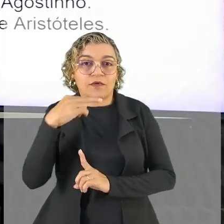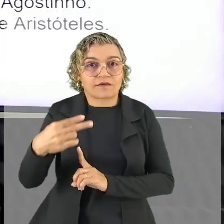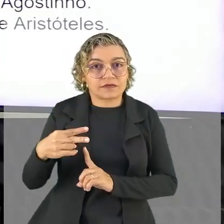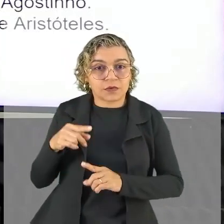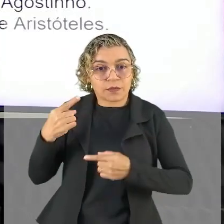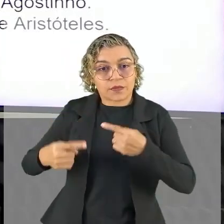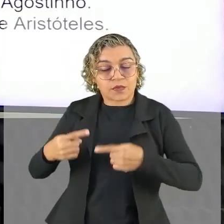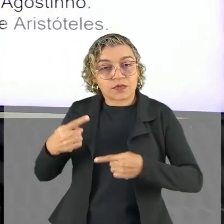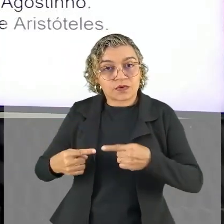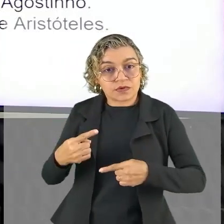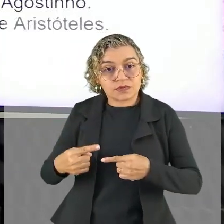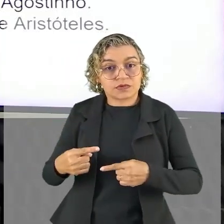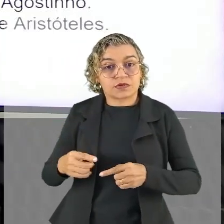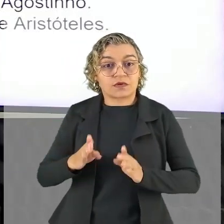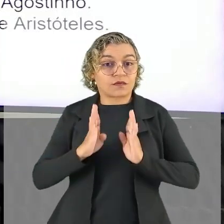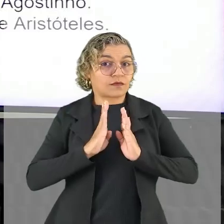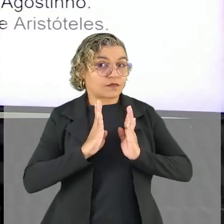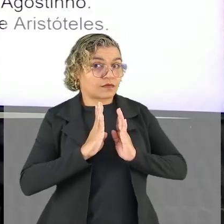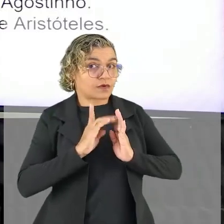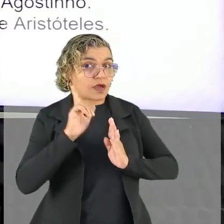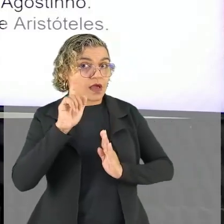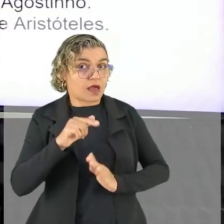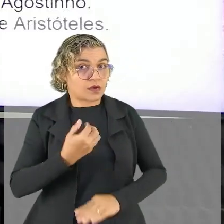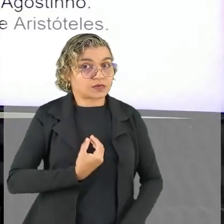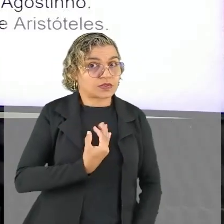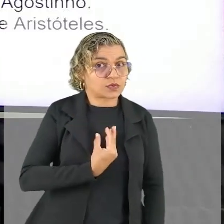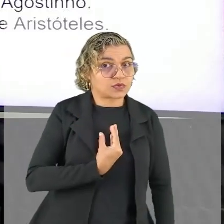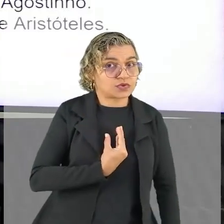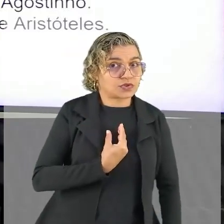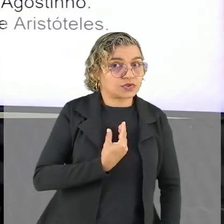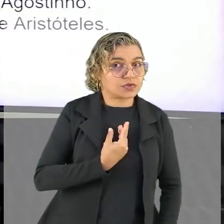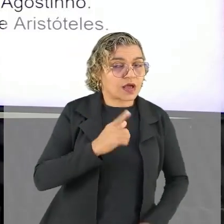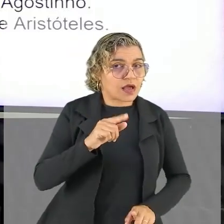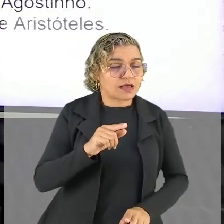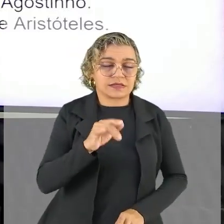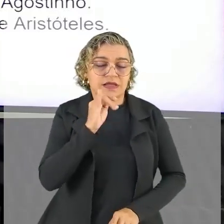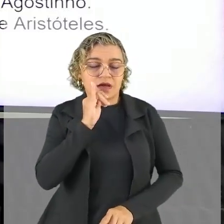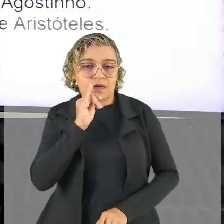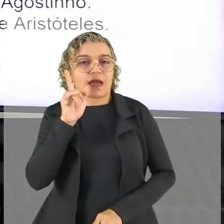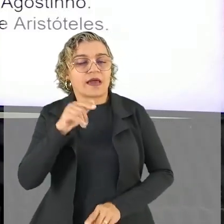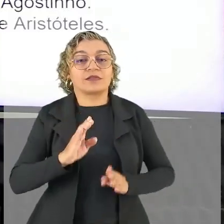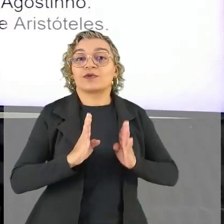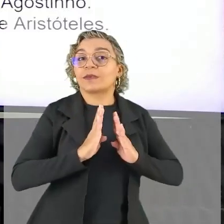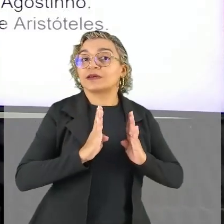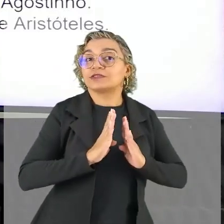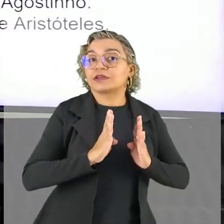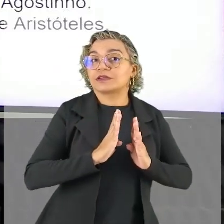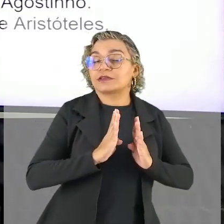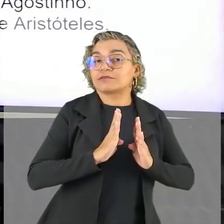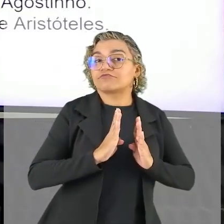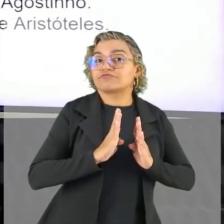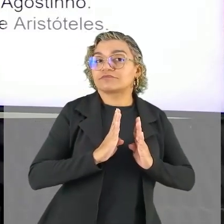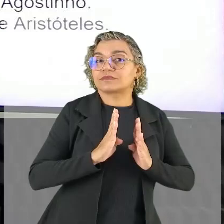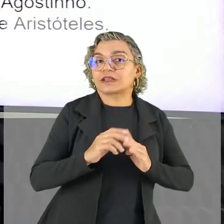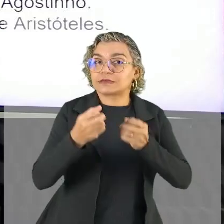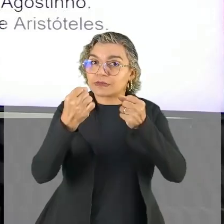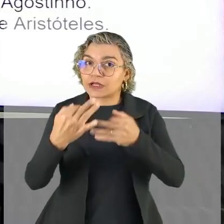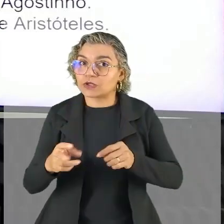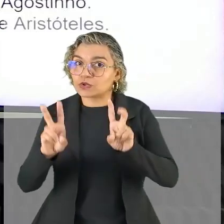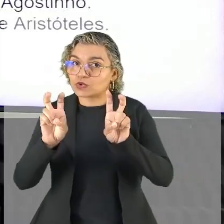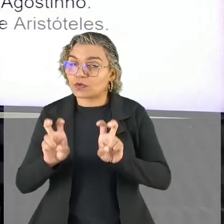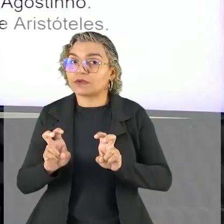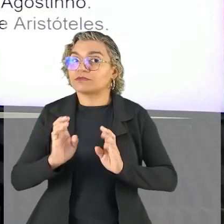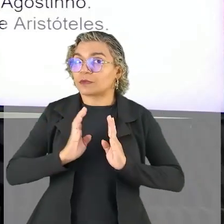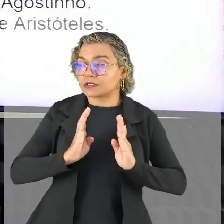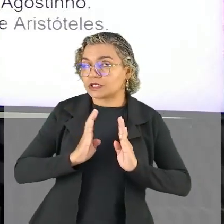filósofo mencionado, esse filósofo não é o Santo Agostinho. É uma questão que trata sobre o Tomás de Aquino. Então a gente pode também descartar de cara a letra D.